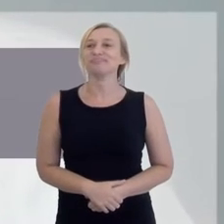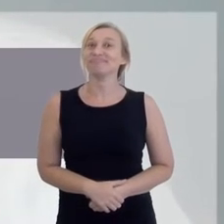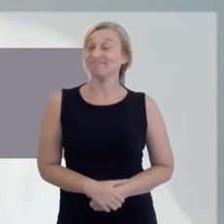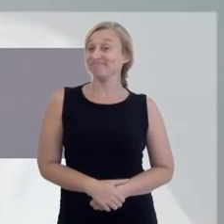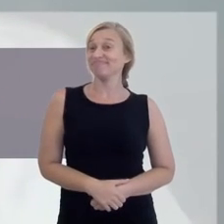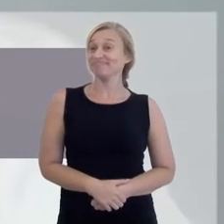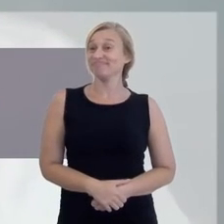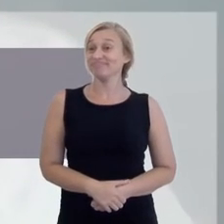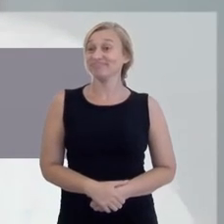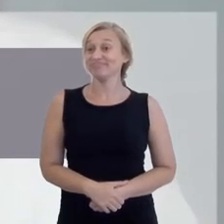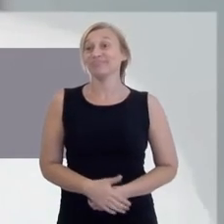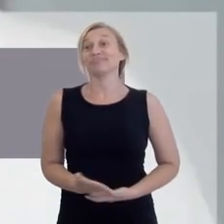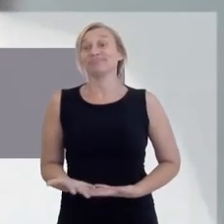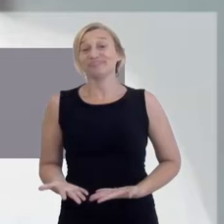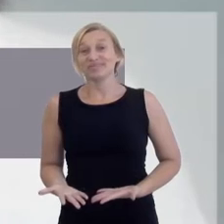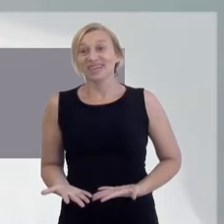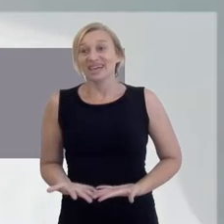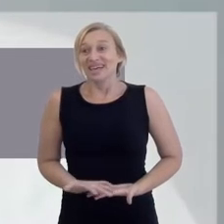E essa